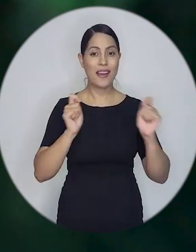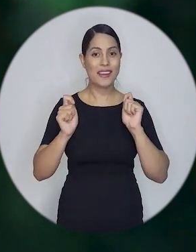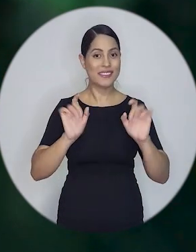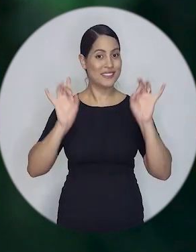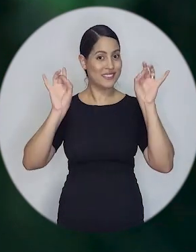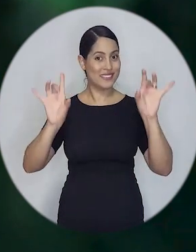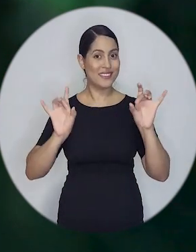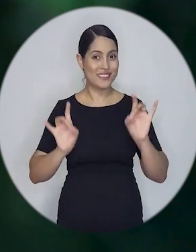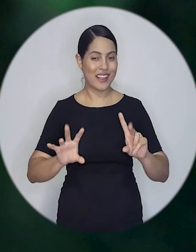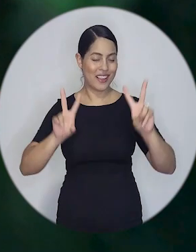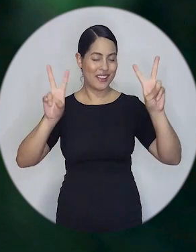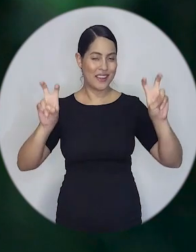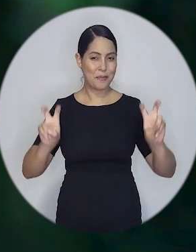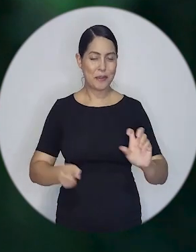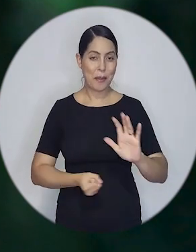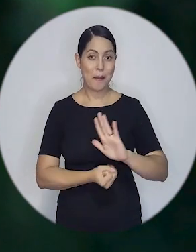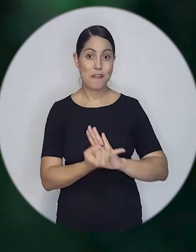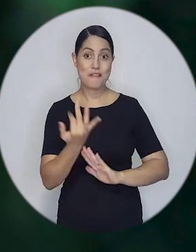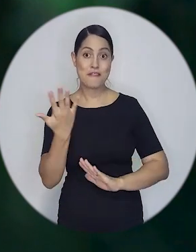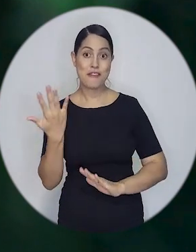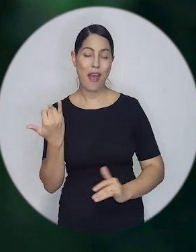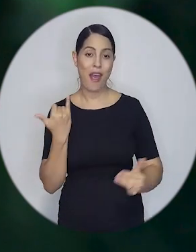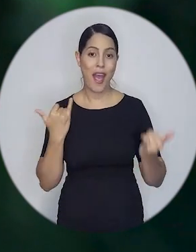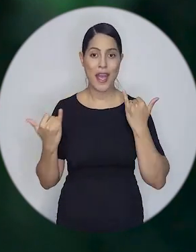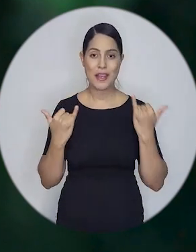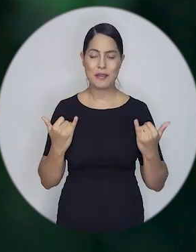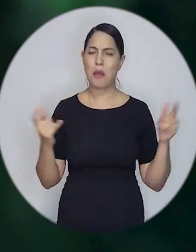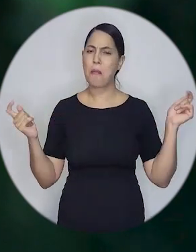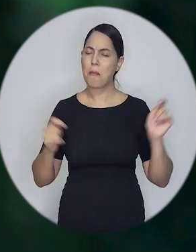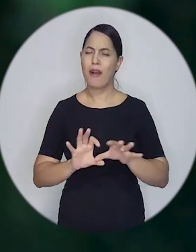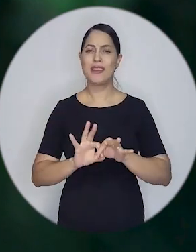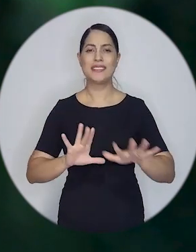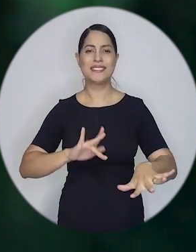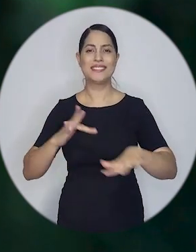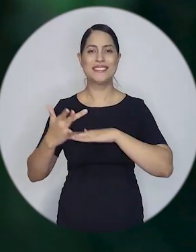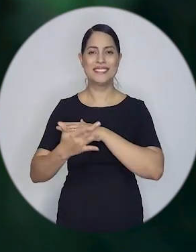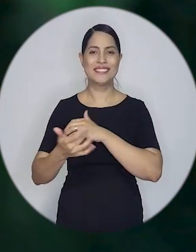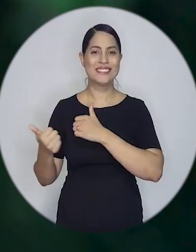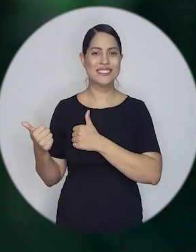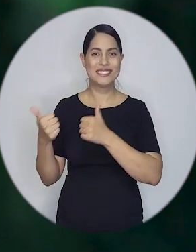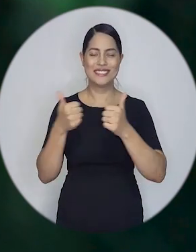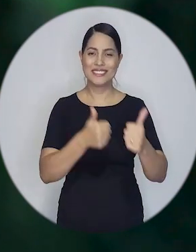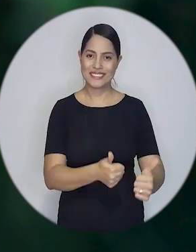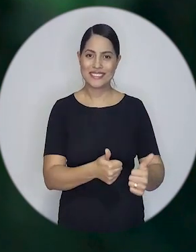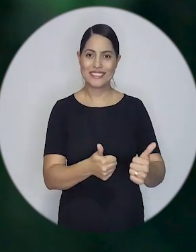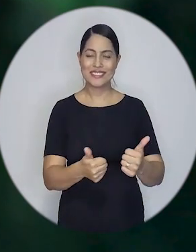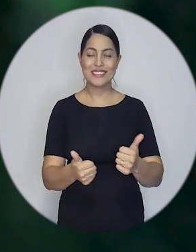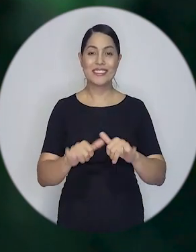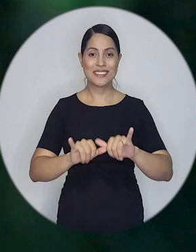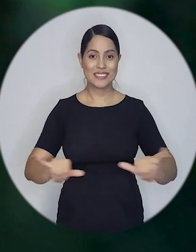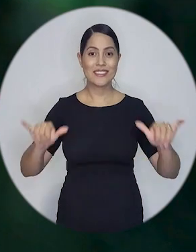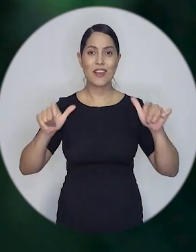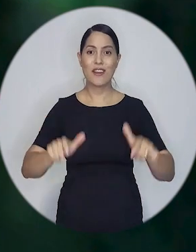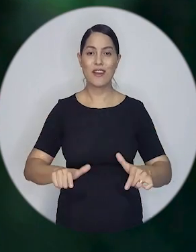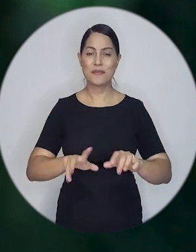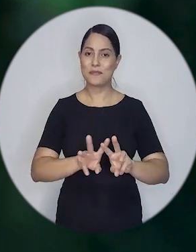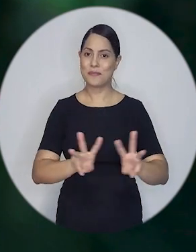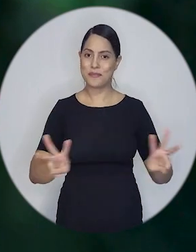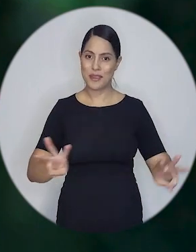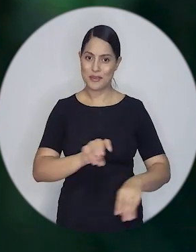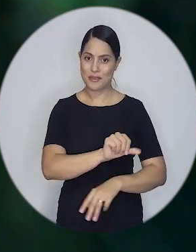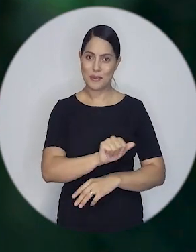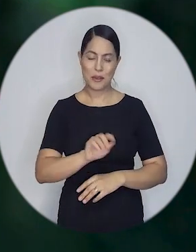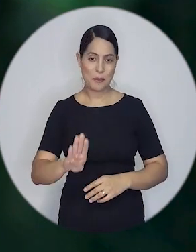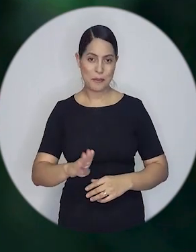além de acompanhar entrevistas especiais, matérias exclusivas e muito mais. Não deixe de seguir também as nossas redes sociais e conferir